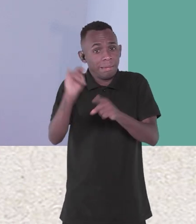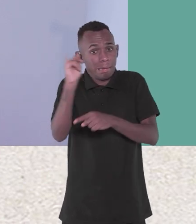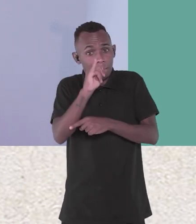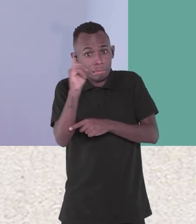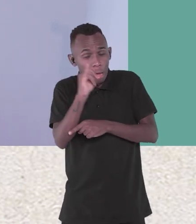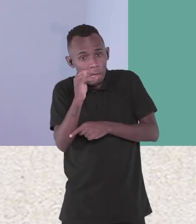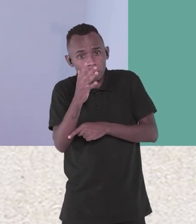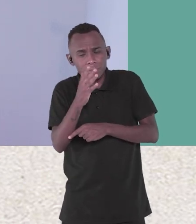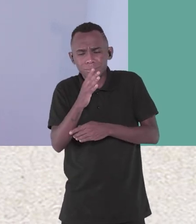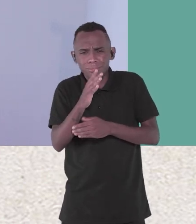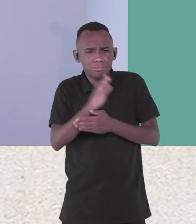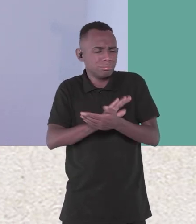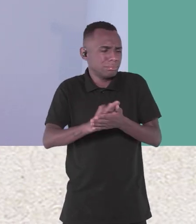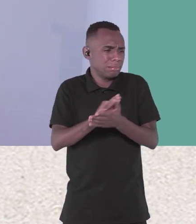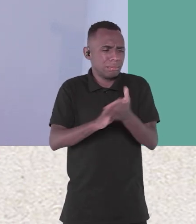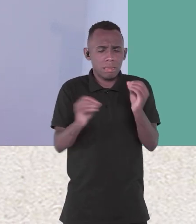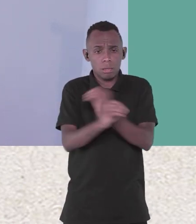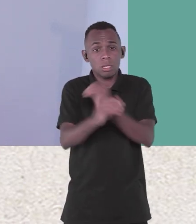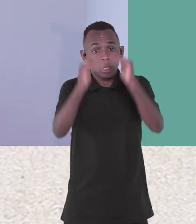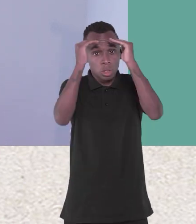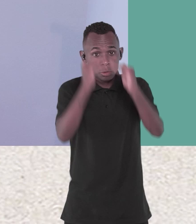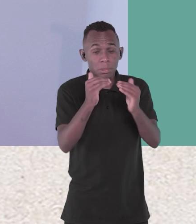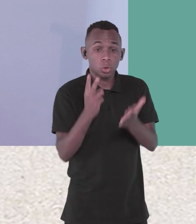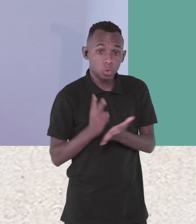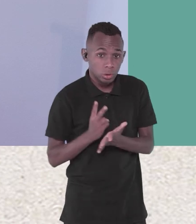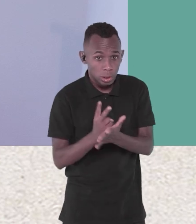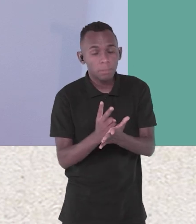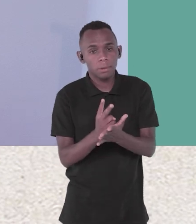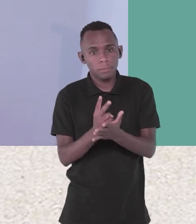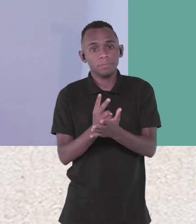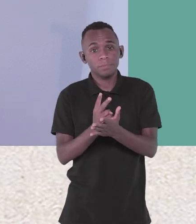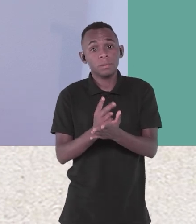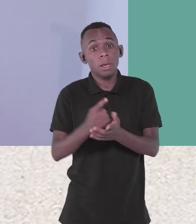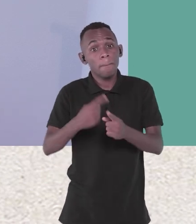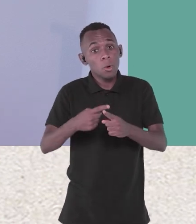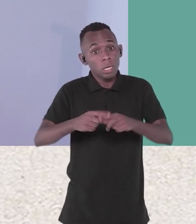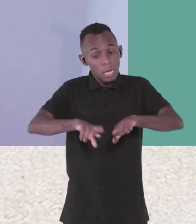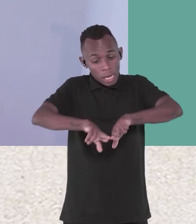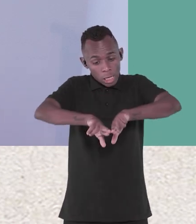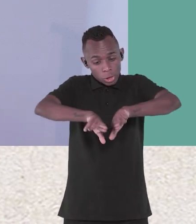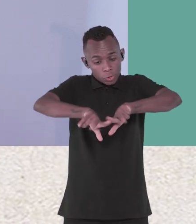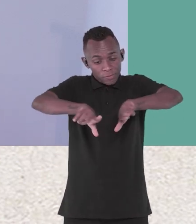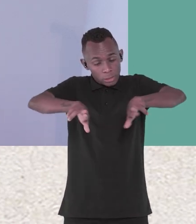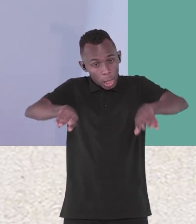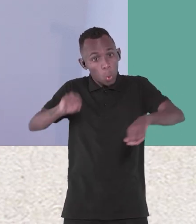história. É muito interessante, porque justamente a diversidade, a proteção da